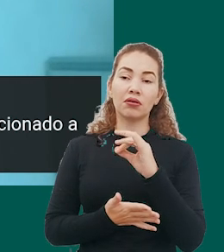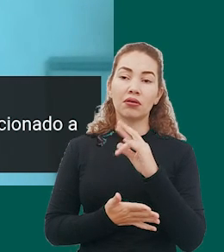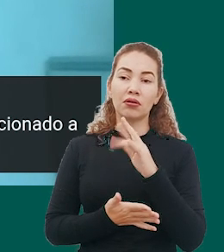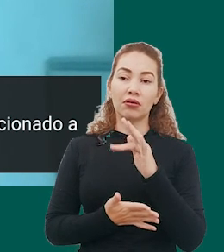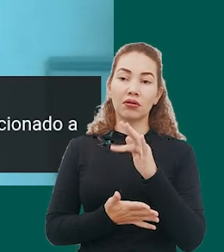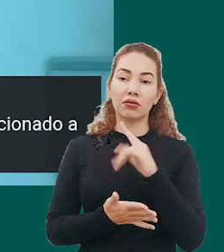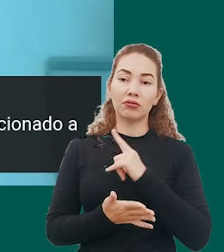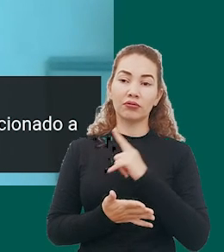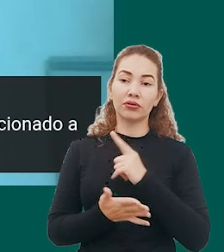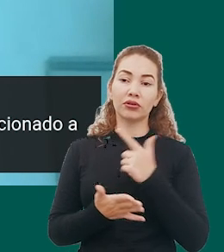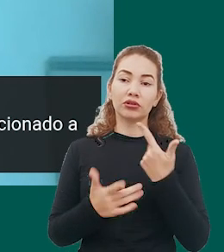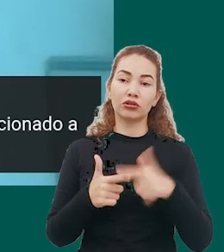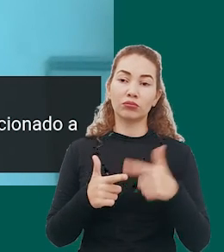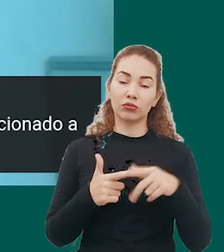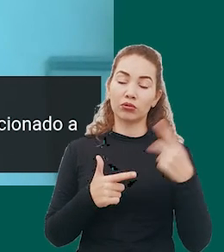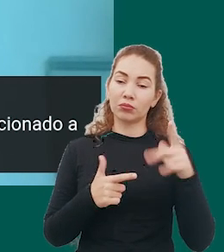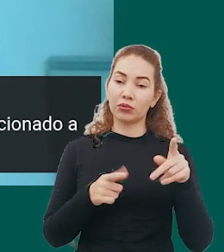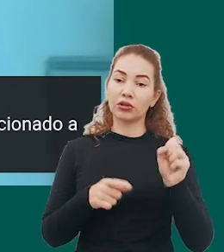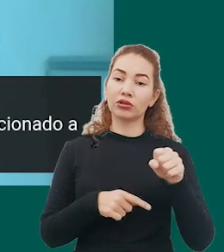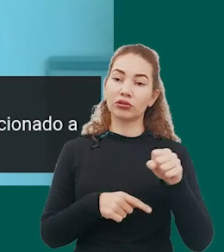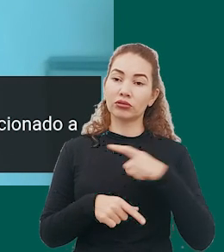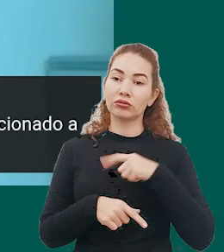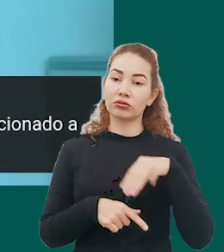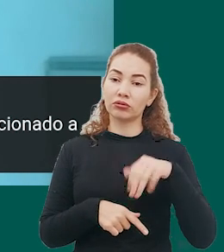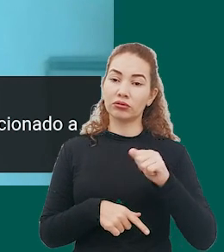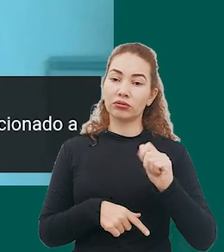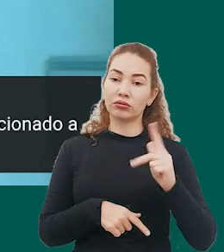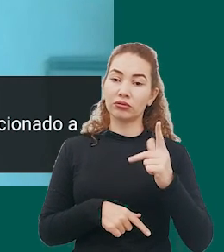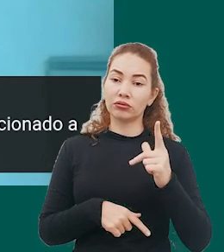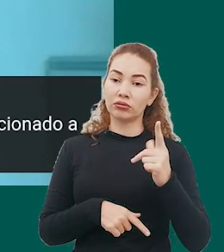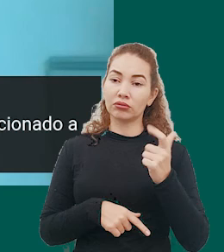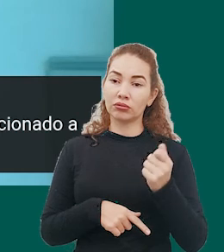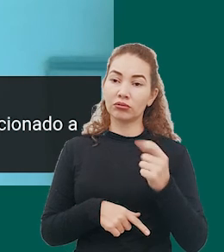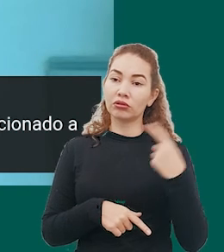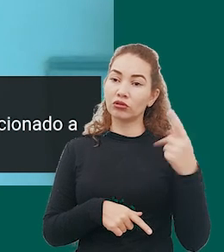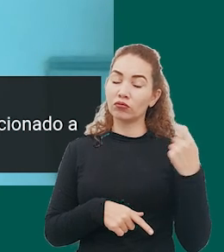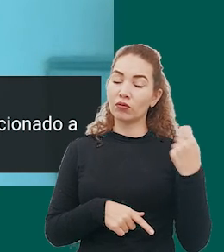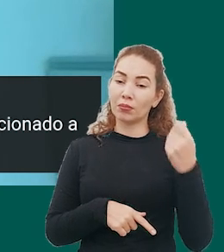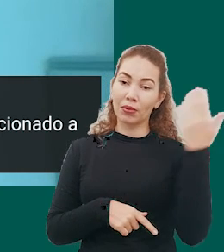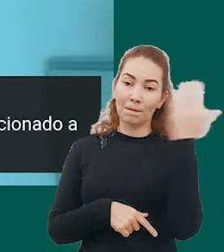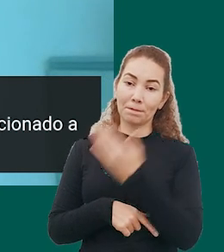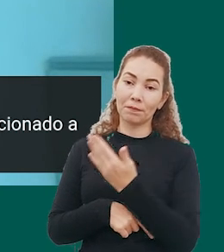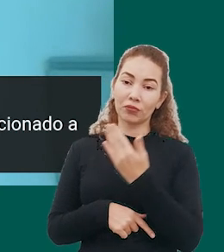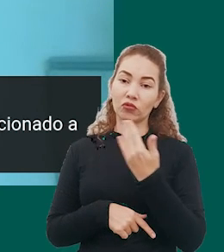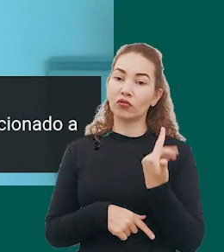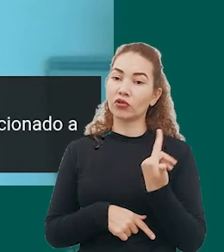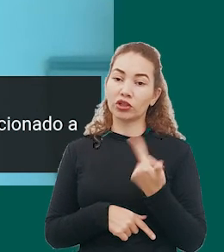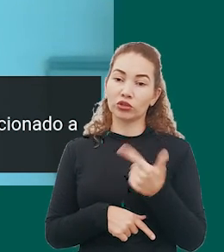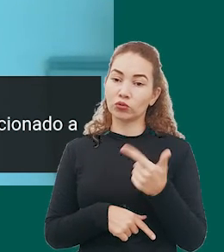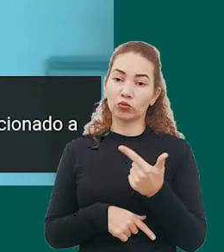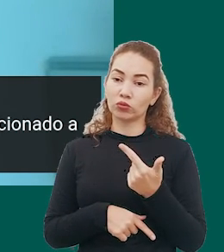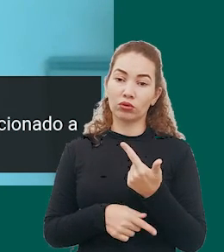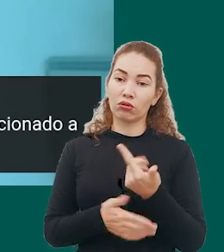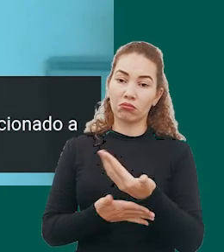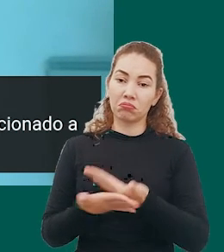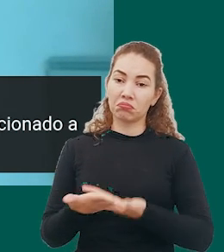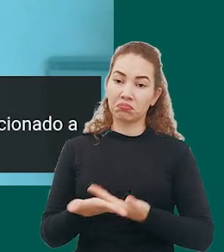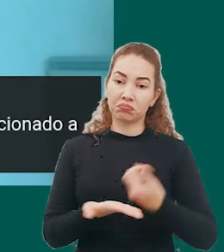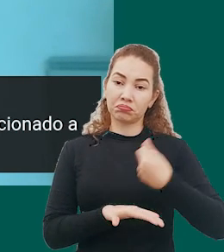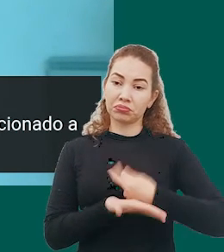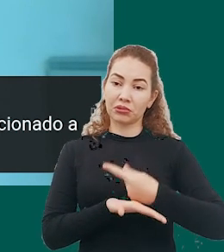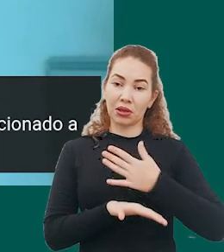vai dar problema para ti sim, tu vai cair na malha. E tu vai ter que comprovar, então, que tu não recebeu esse